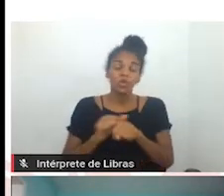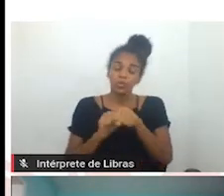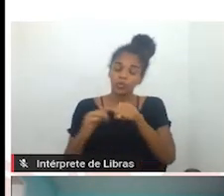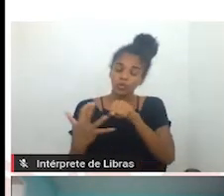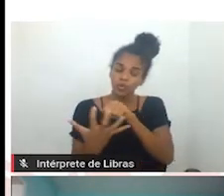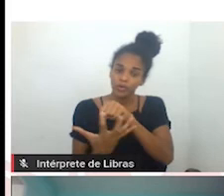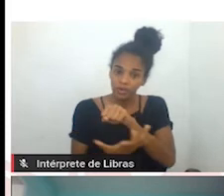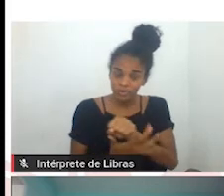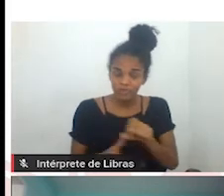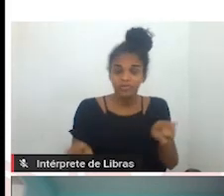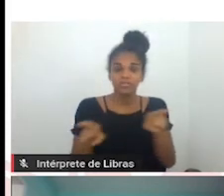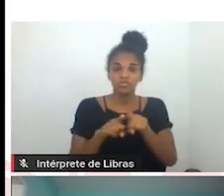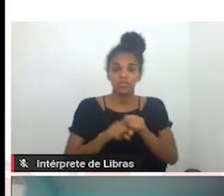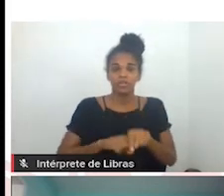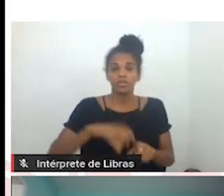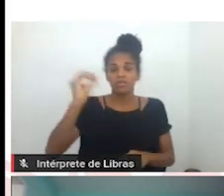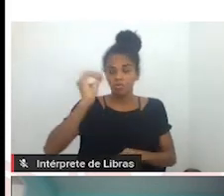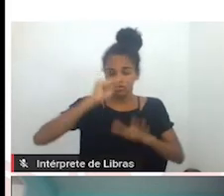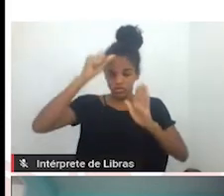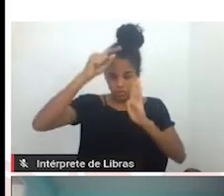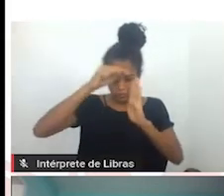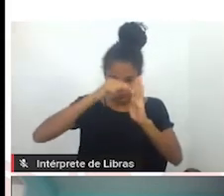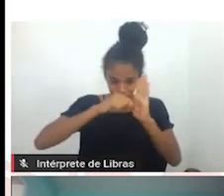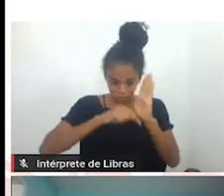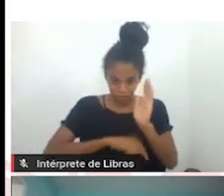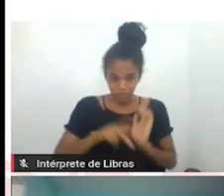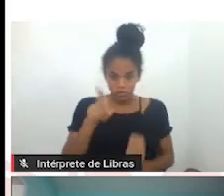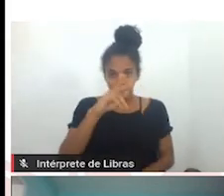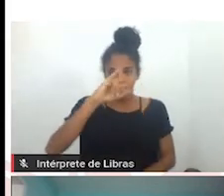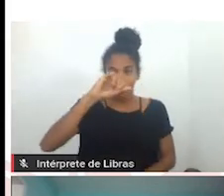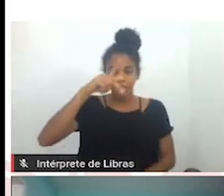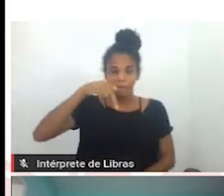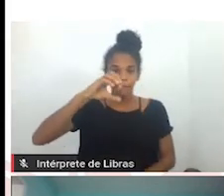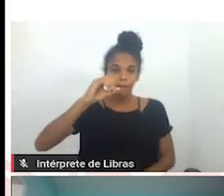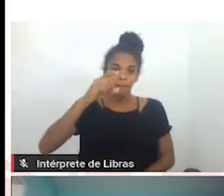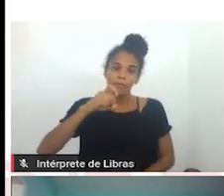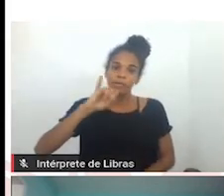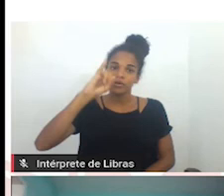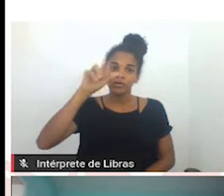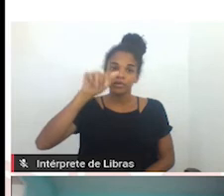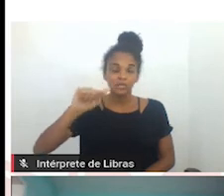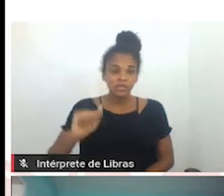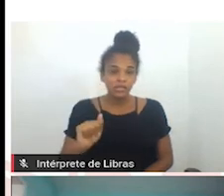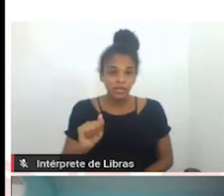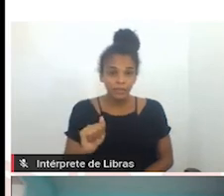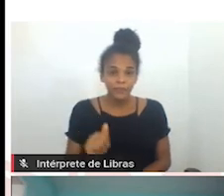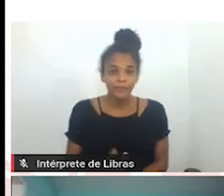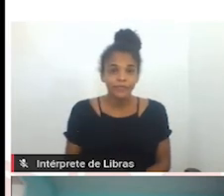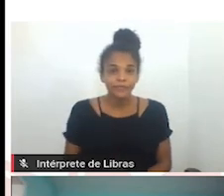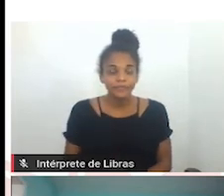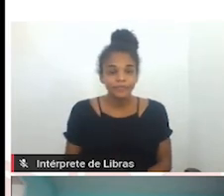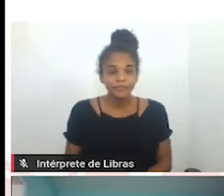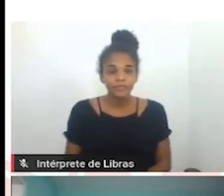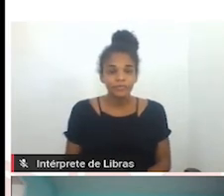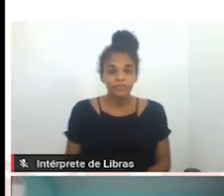de hipóxia feliz, que estão todo mundo, toda a sociedade científica fazendo artigos, projetos, trabalhos, porque na prática, quem trabalha na porta